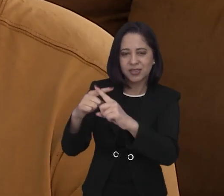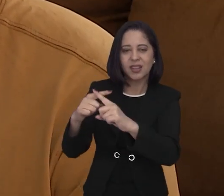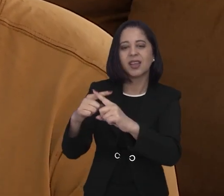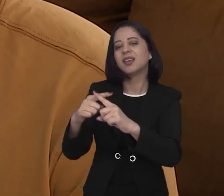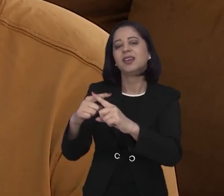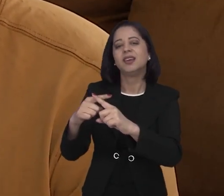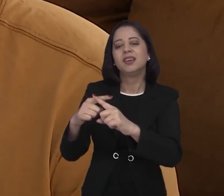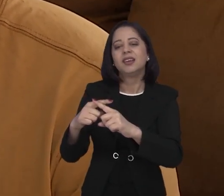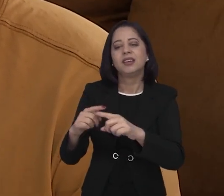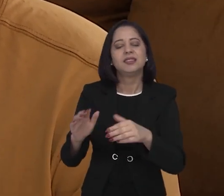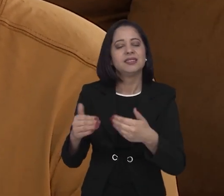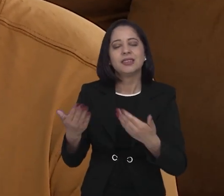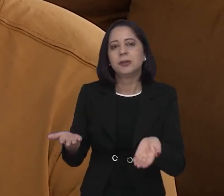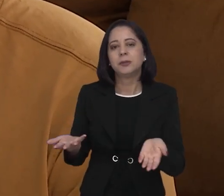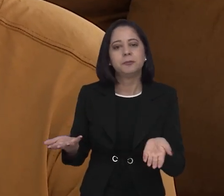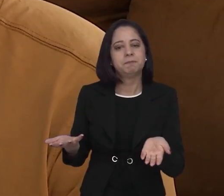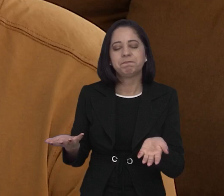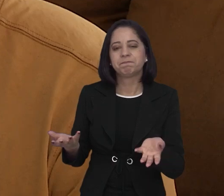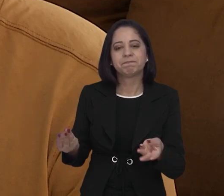né? Aqueles torneios do interior, né?